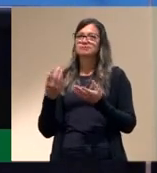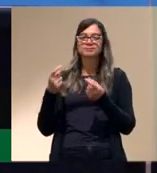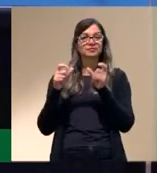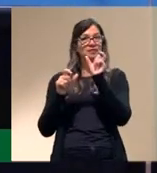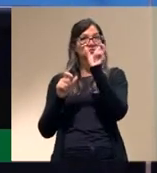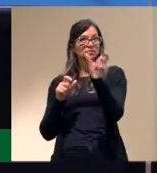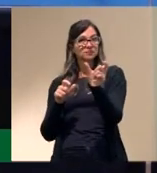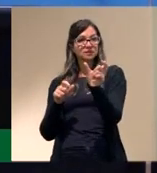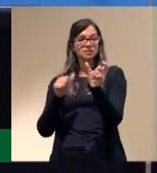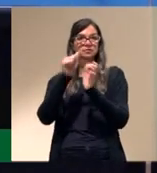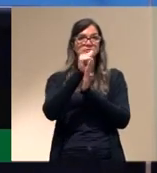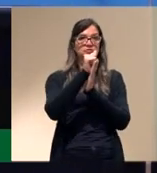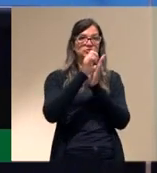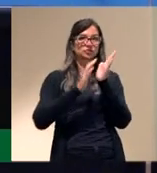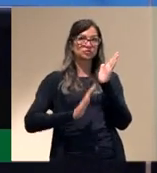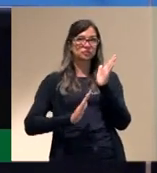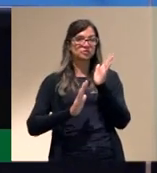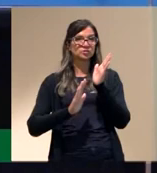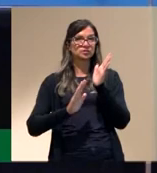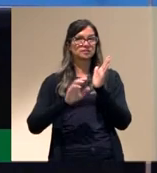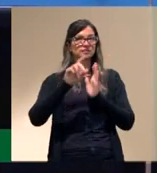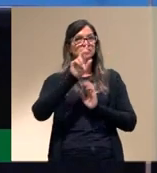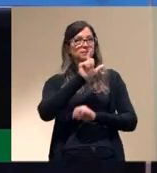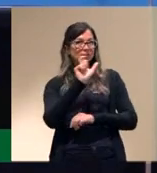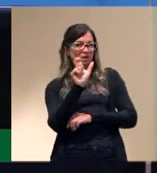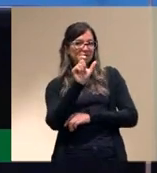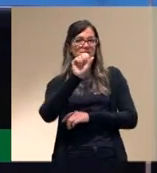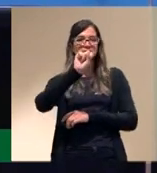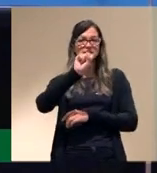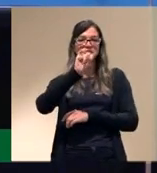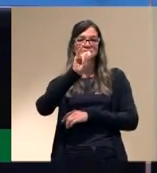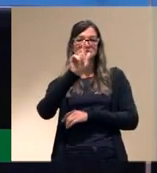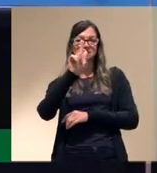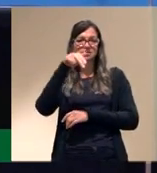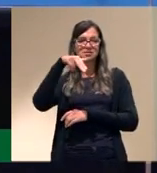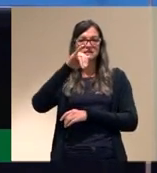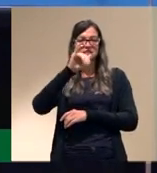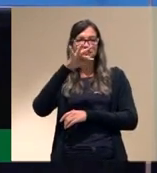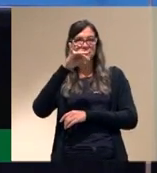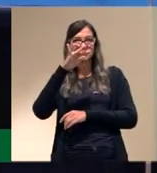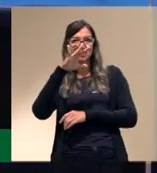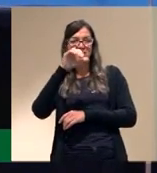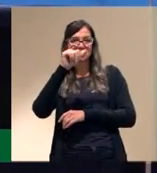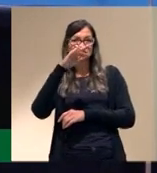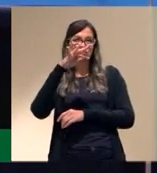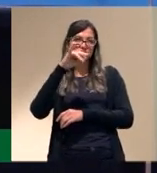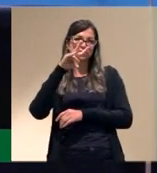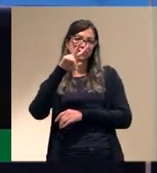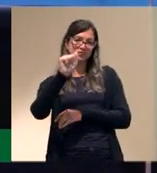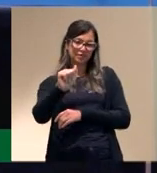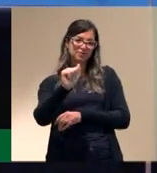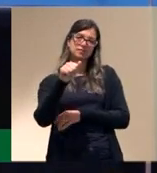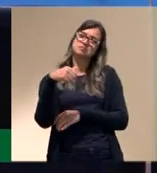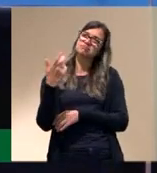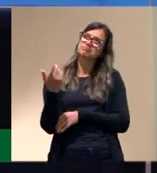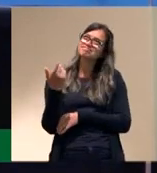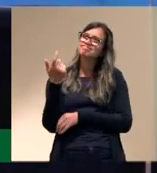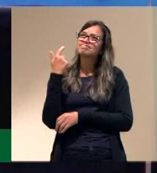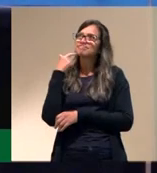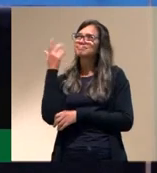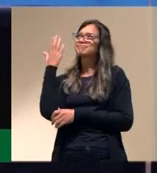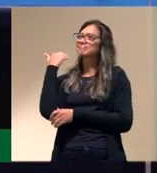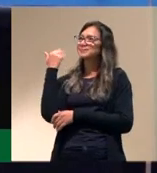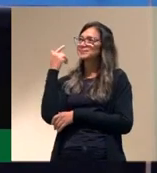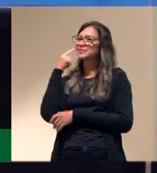palavra atividade significativa. É interessante a gente confrontar, quem está aí estudando ainda, quem está fazendo